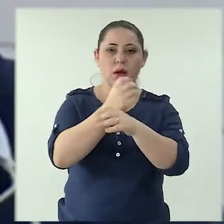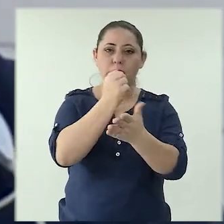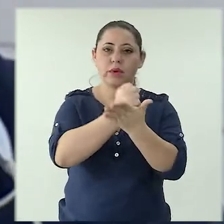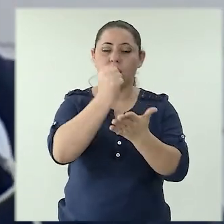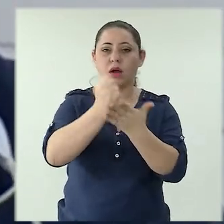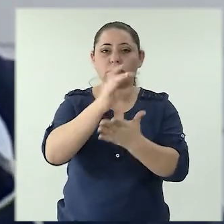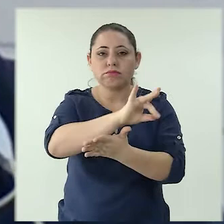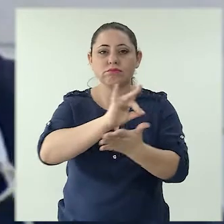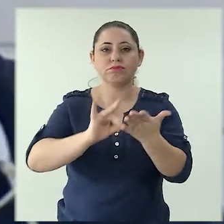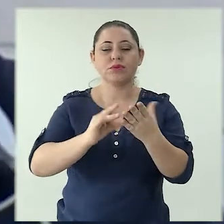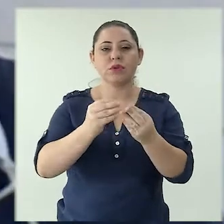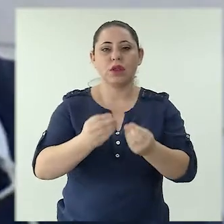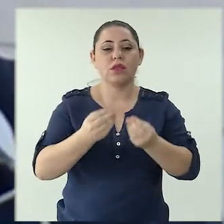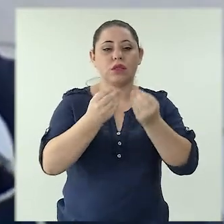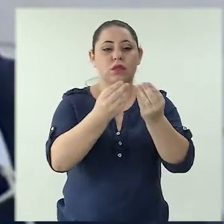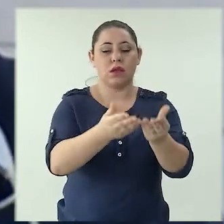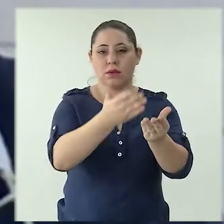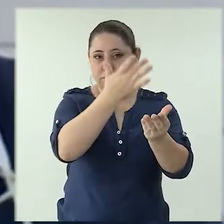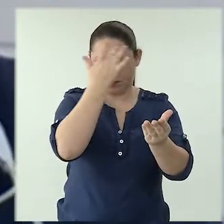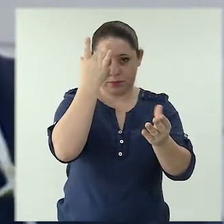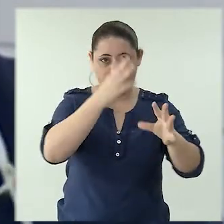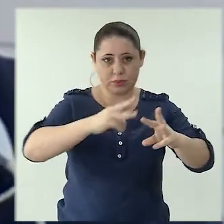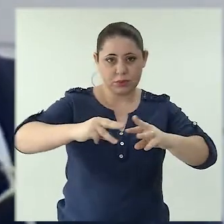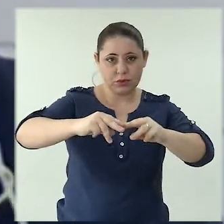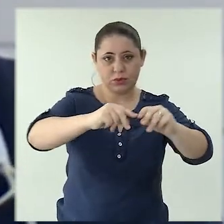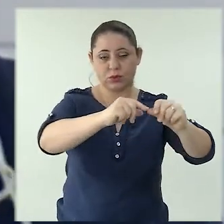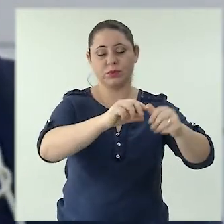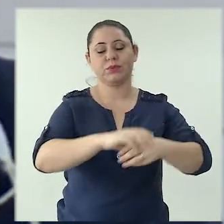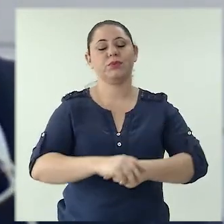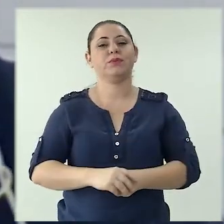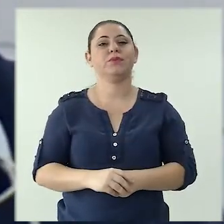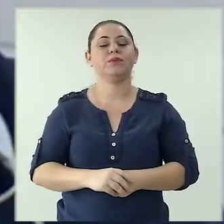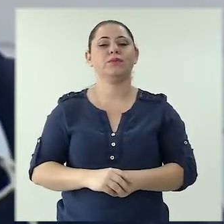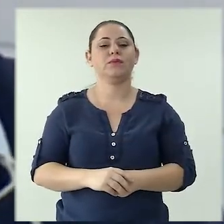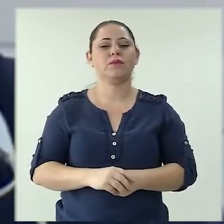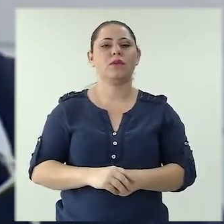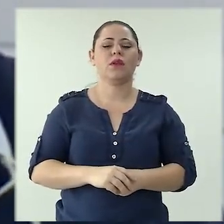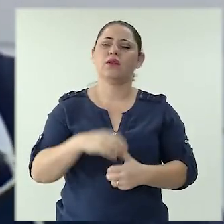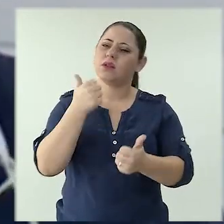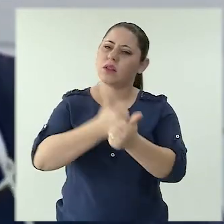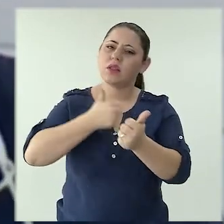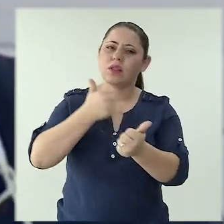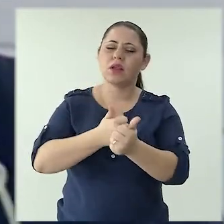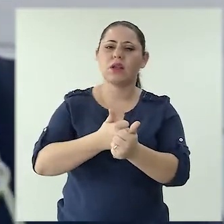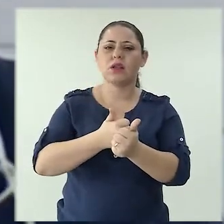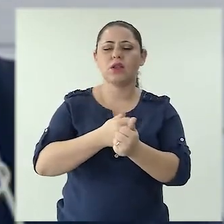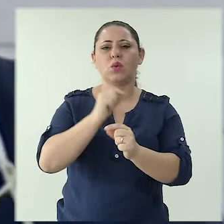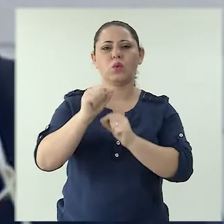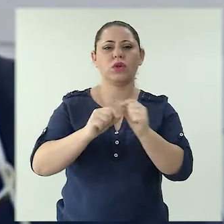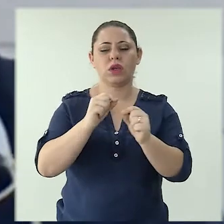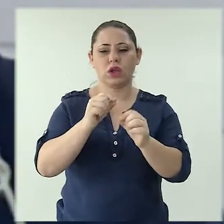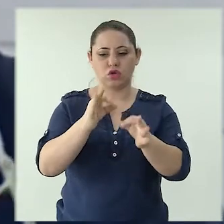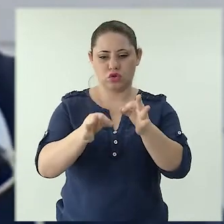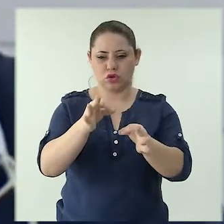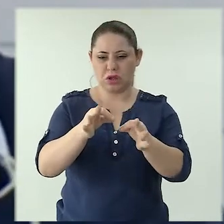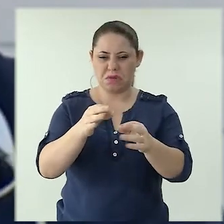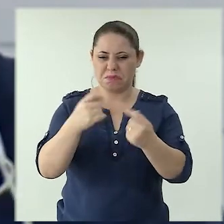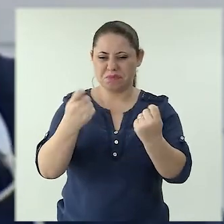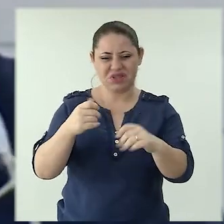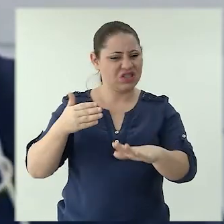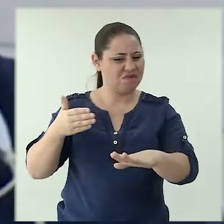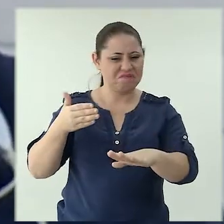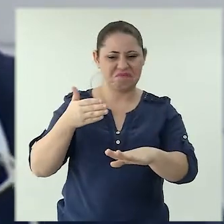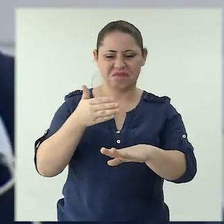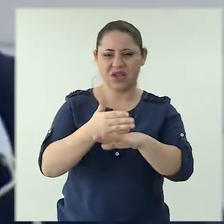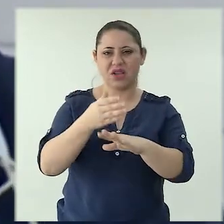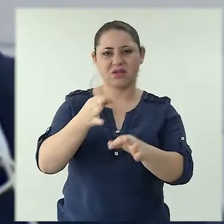para a regulamentação dessas posses, dessa propriedade, como você mesmo disse no início. Então, você tenta tirar isso do judiciário, ou seja,